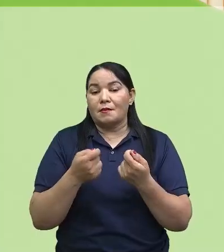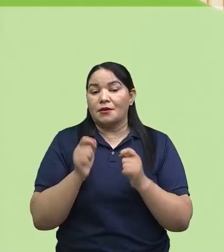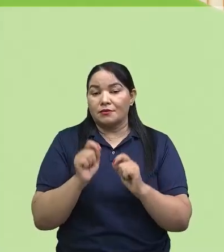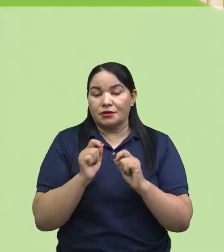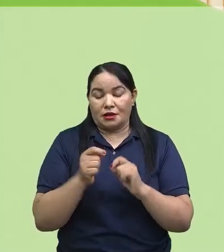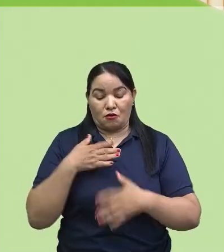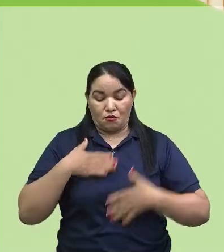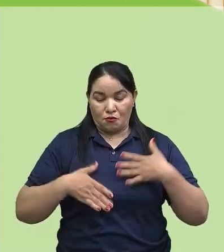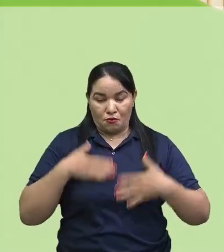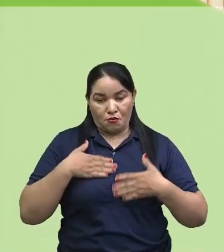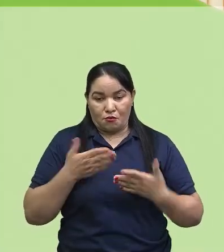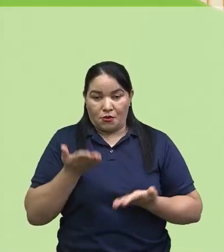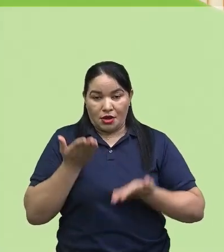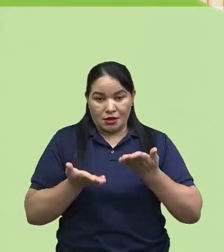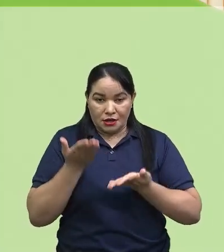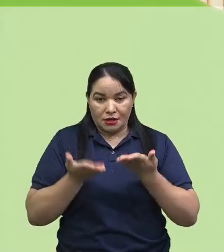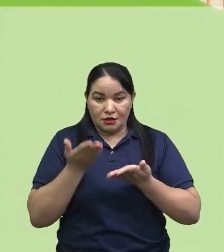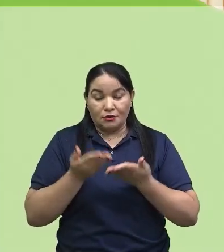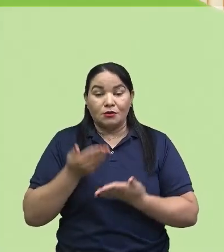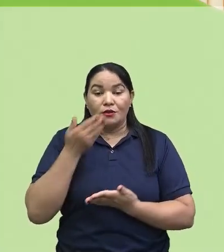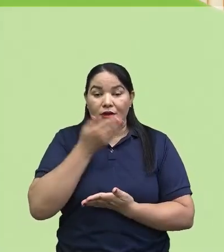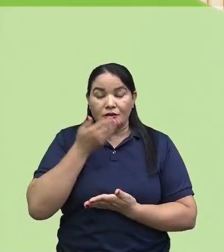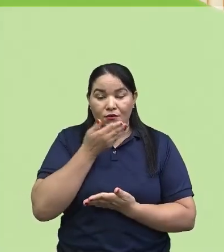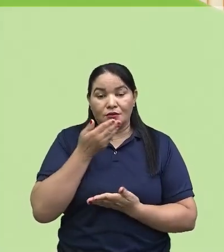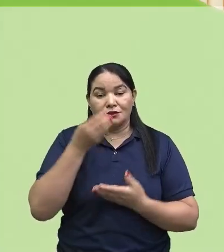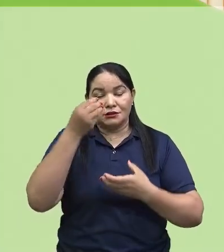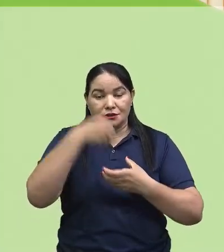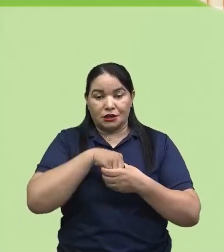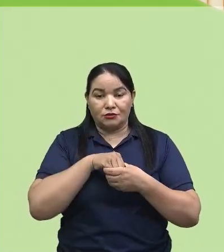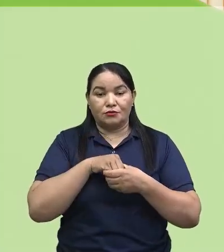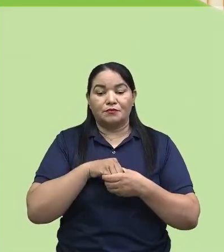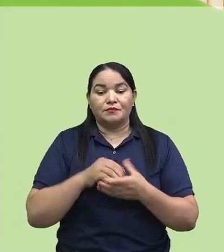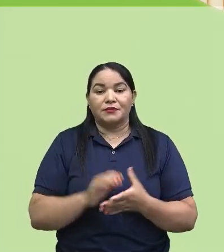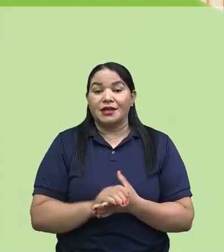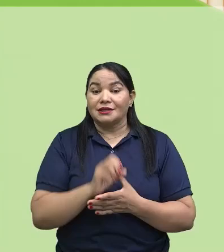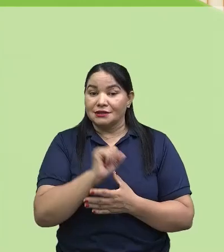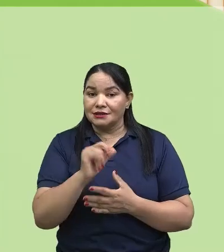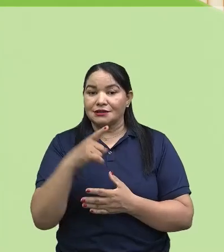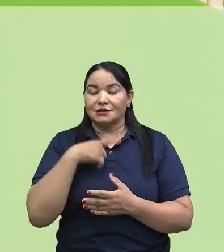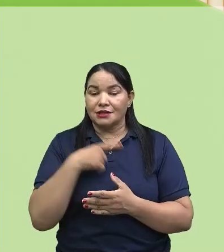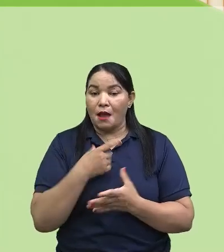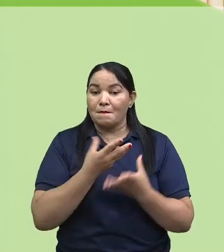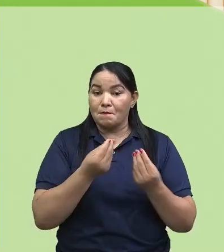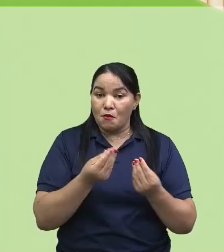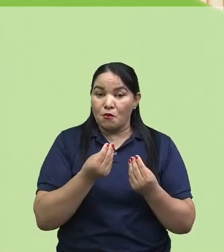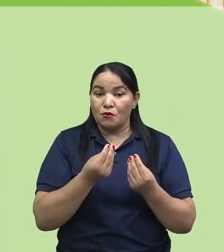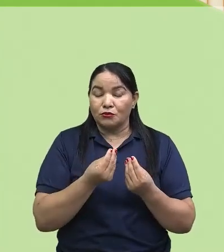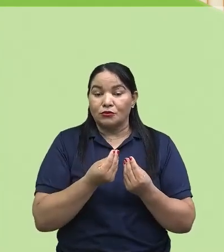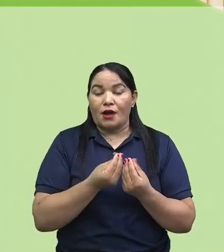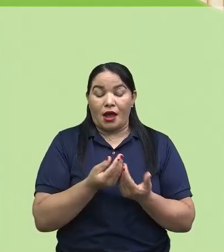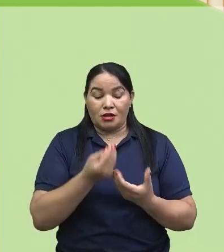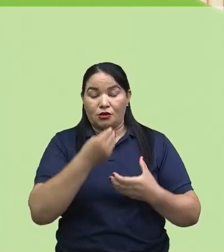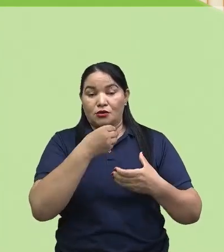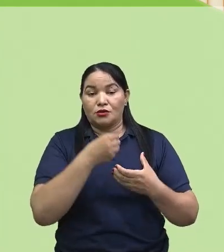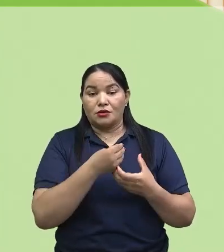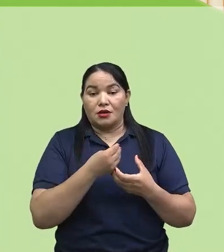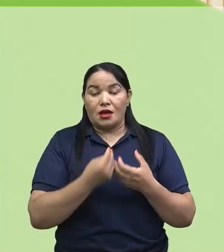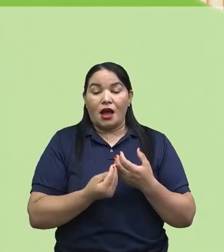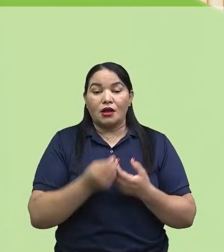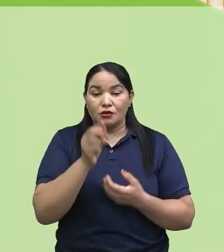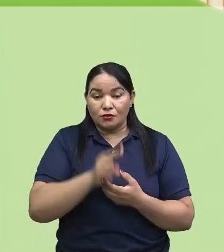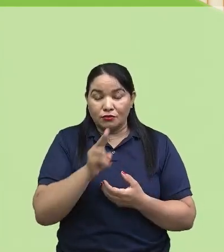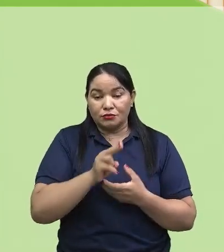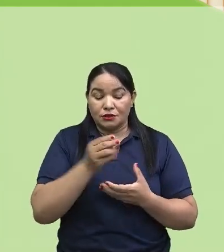glicose dentro da corrente sanguínea. Se tem demais, a insulina vai lá, coloca para dentro da célula. Se tem menos, o glucagon vai